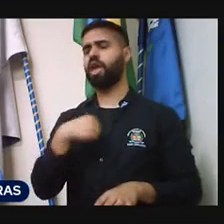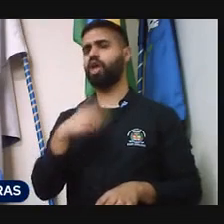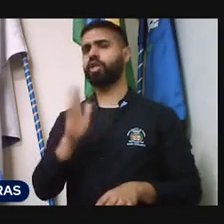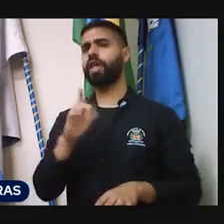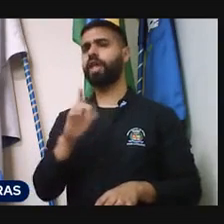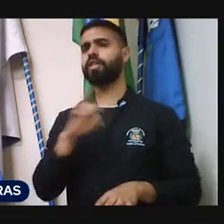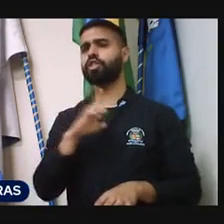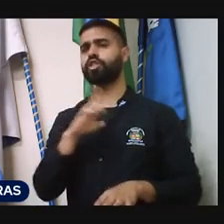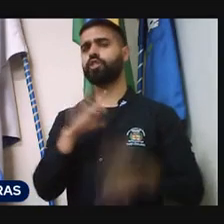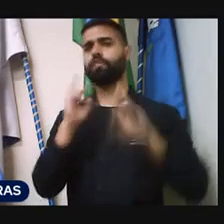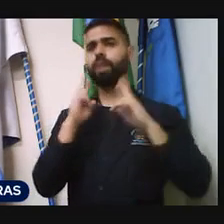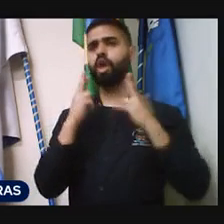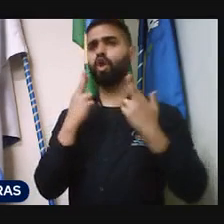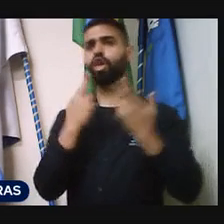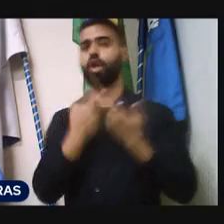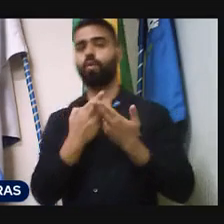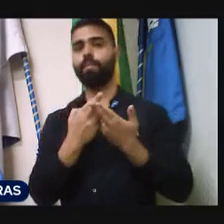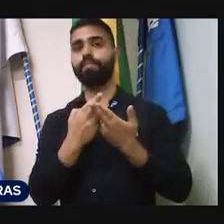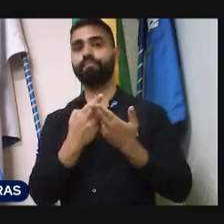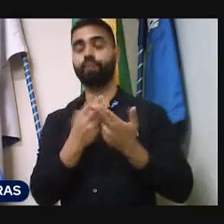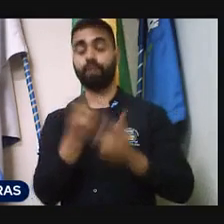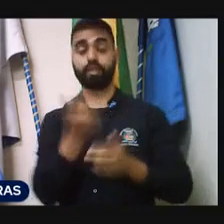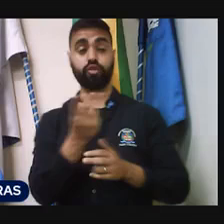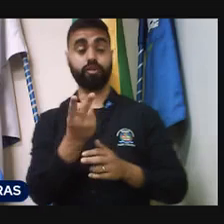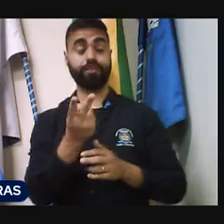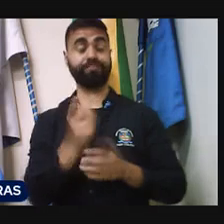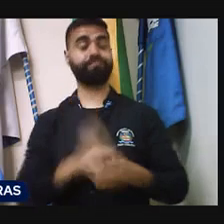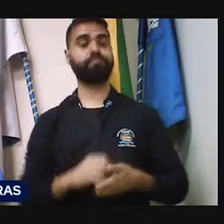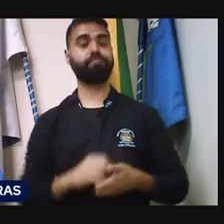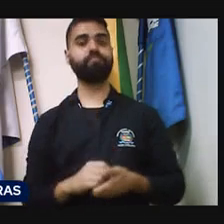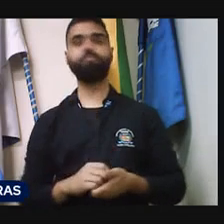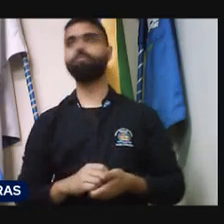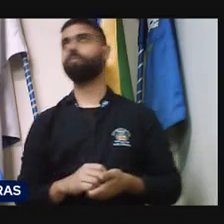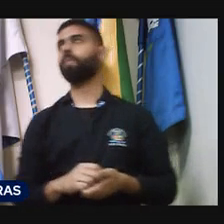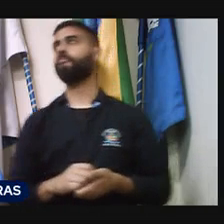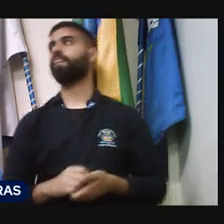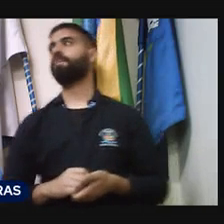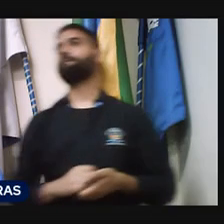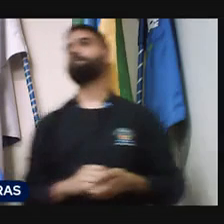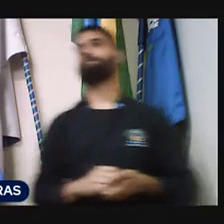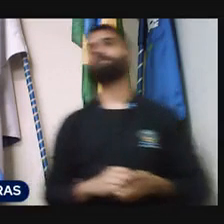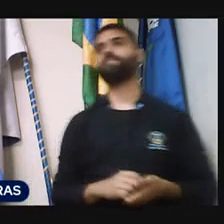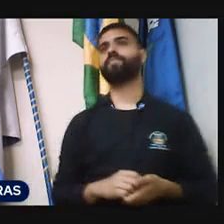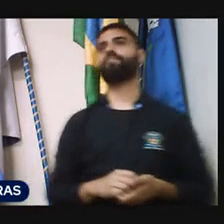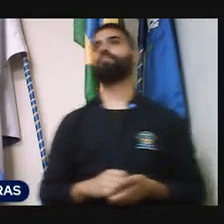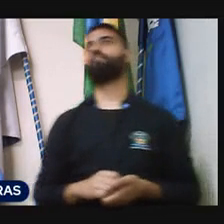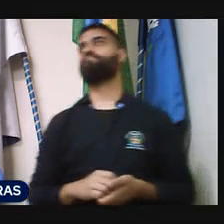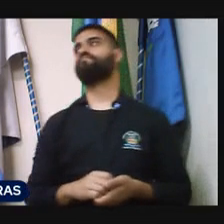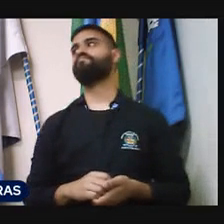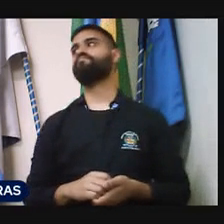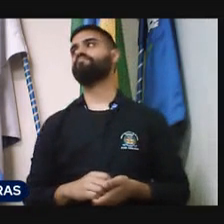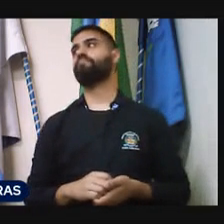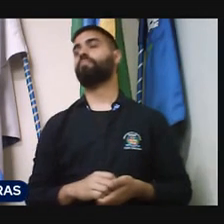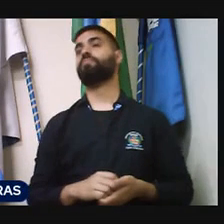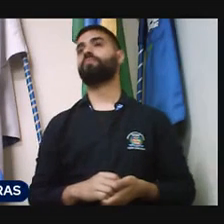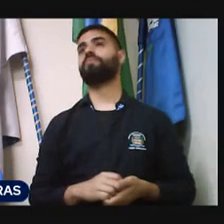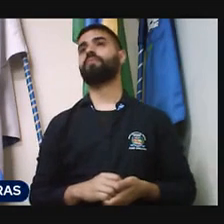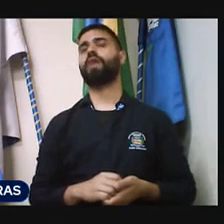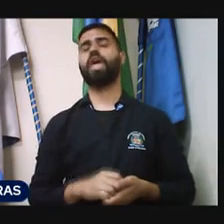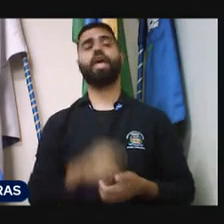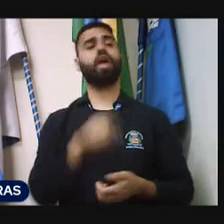e vocês trouxeram quanto a câmara fez